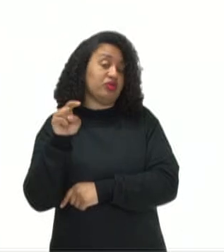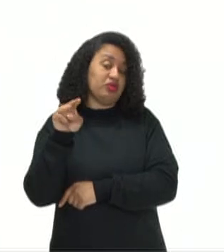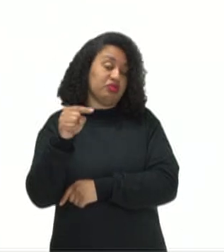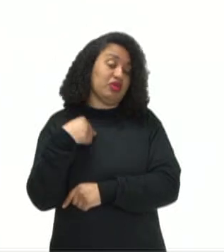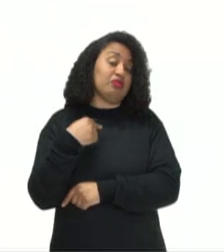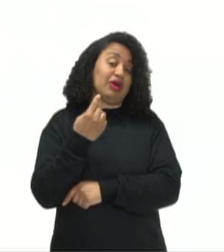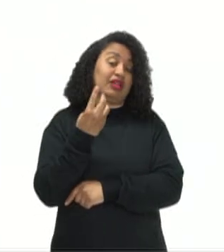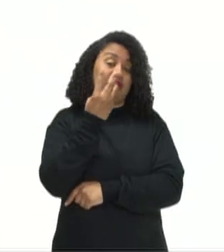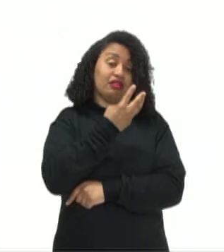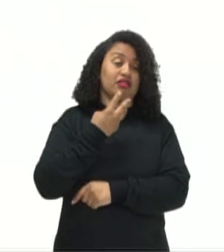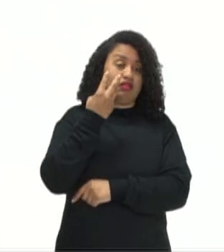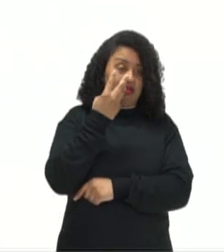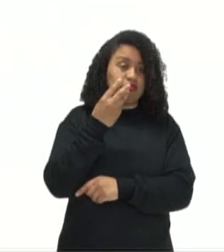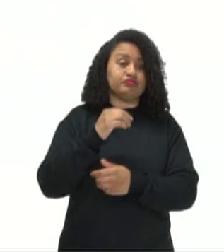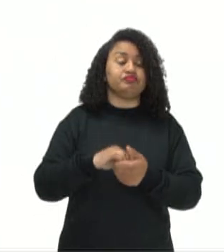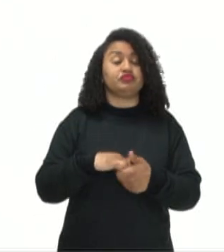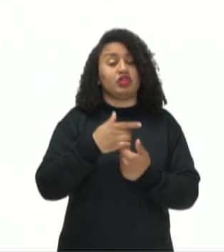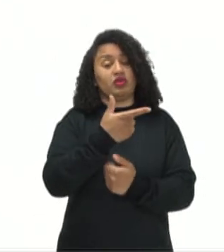20 vezes o 1.000.